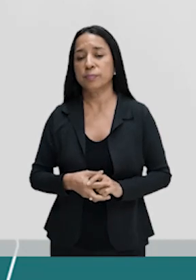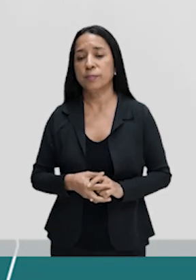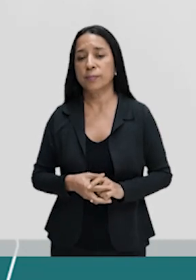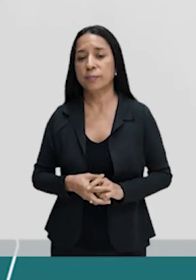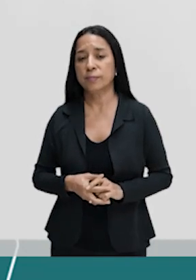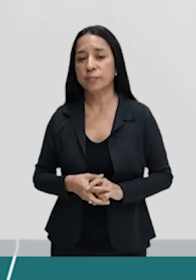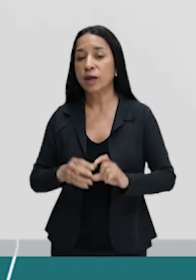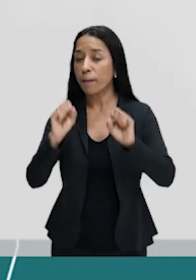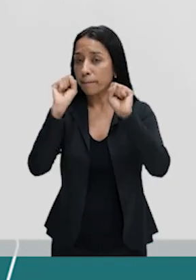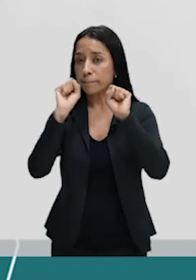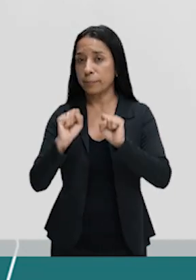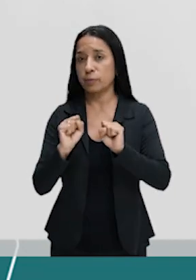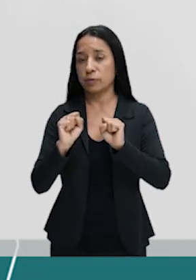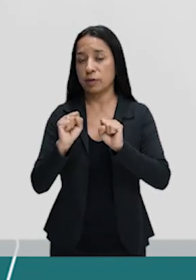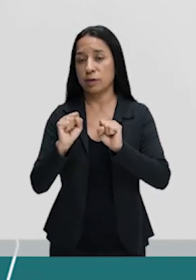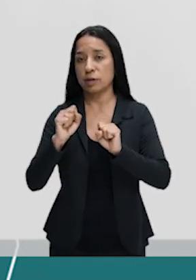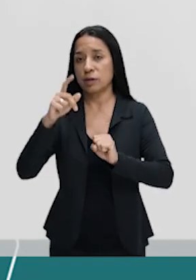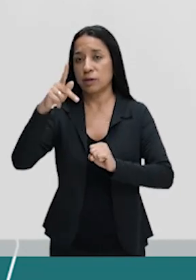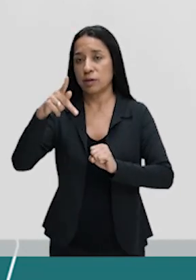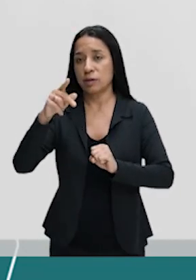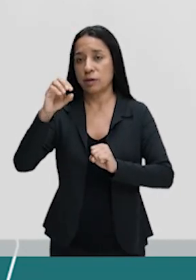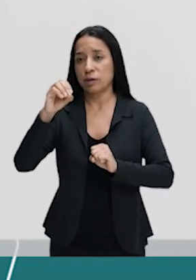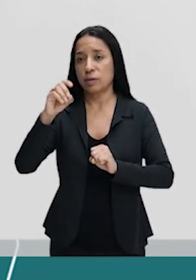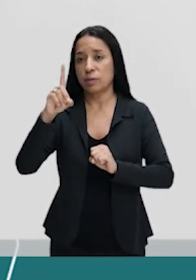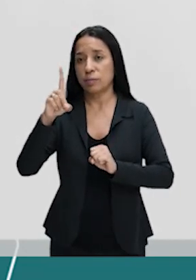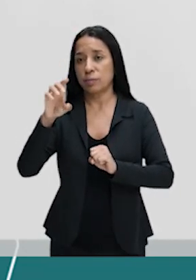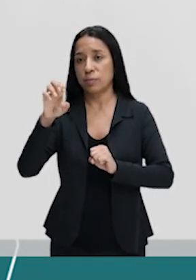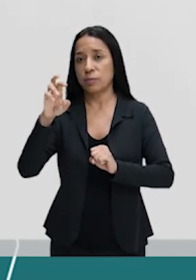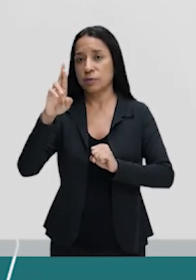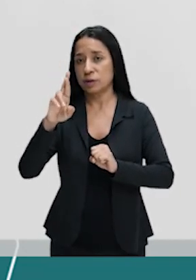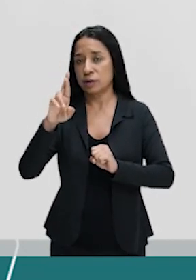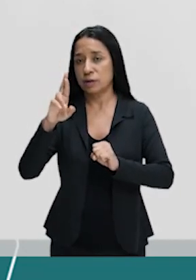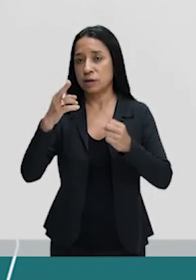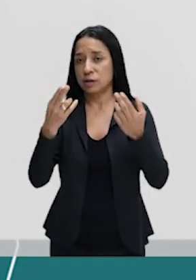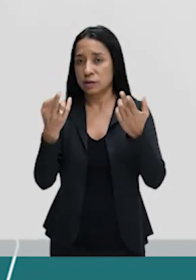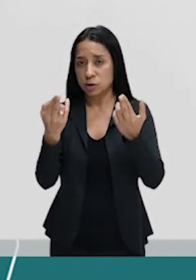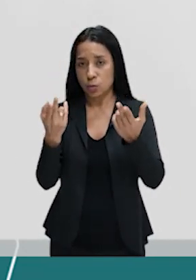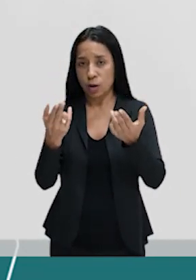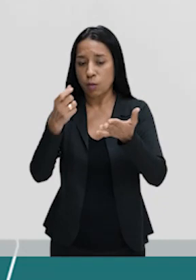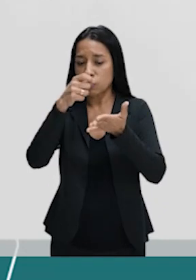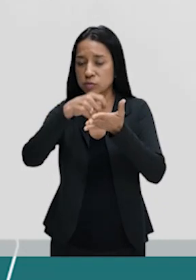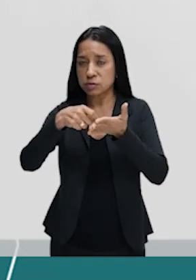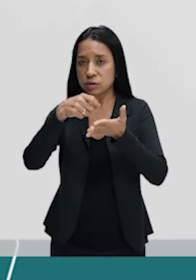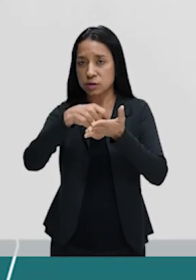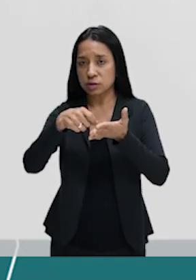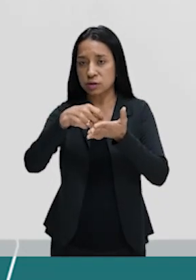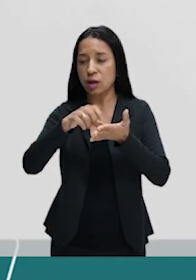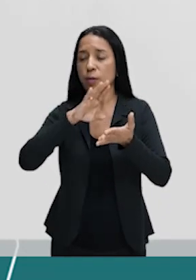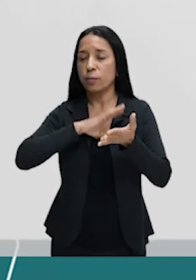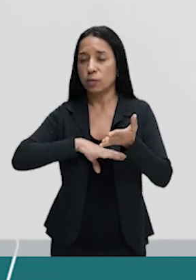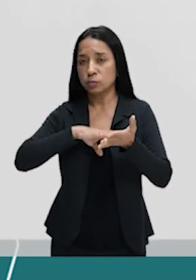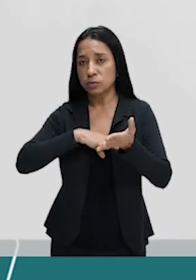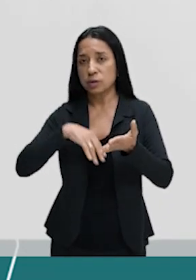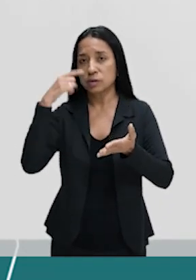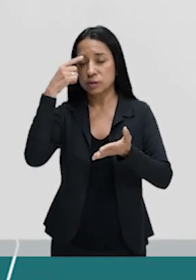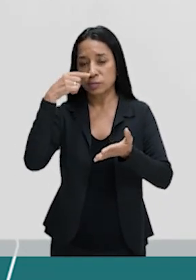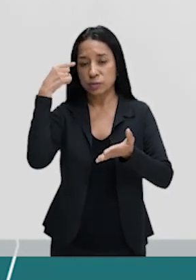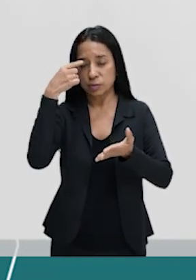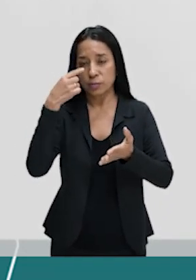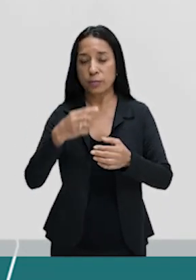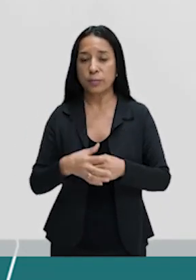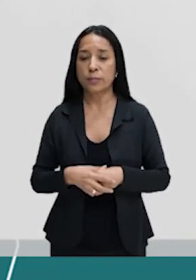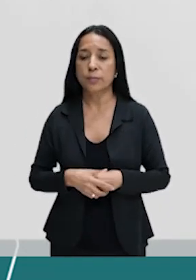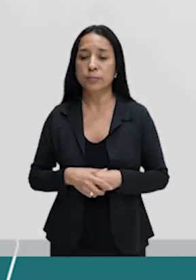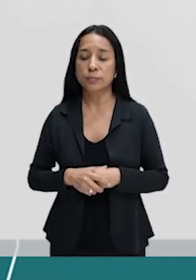Poder. Escreve-se da mesma forma em português e pronuncia-se da mesma forma também. Então, eu puedo,